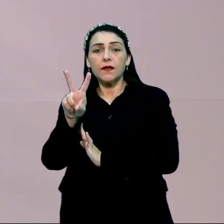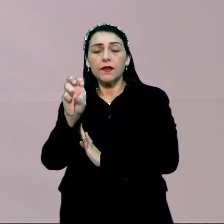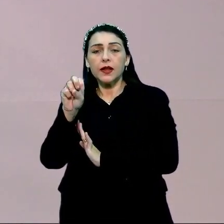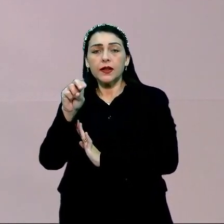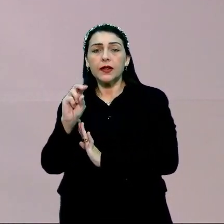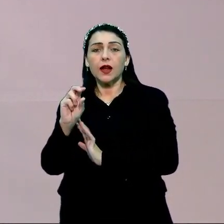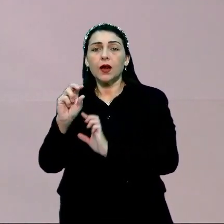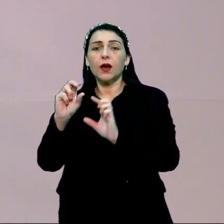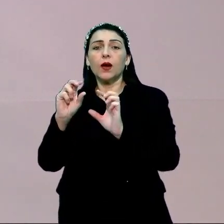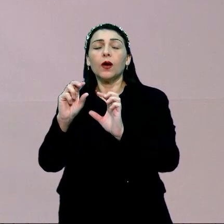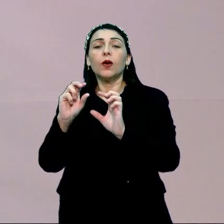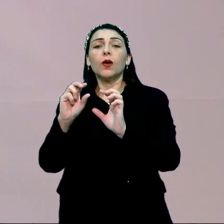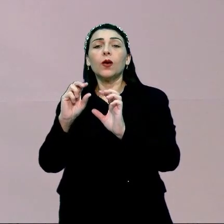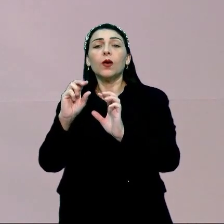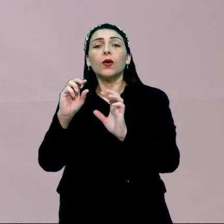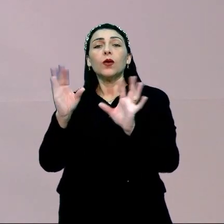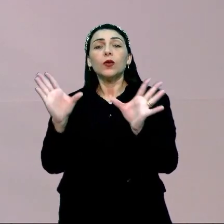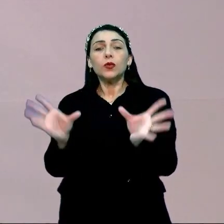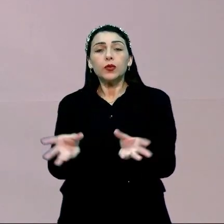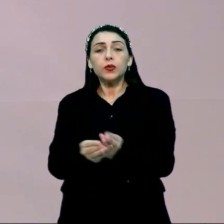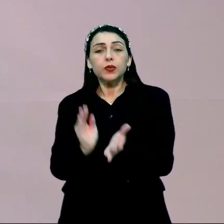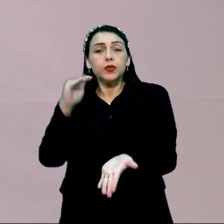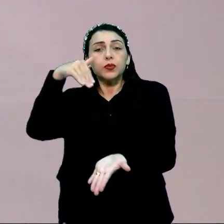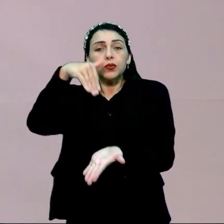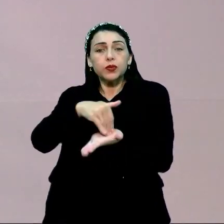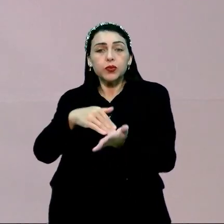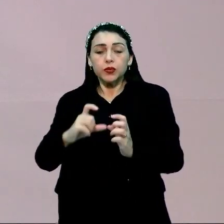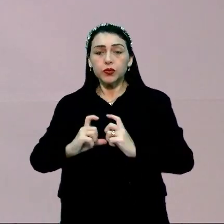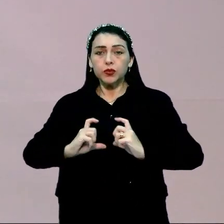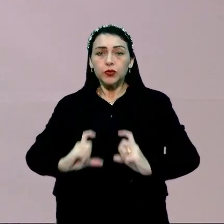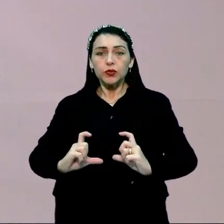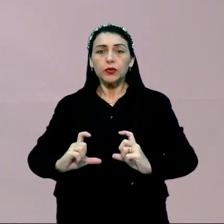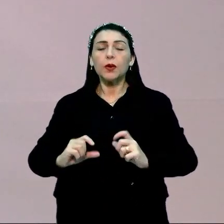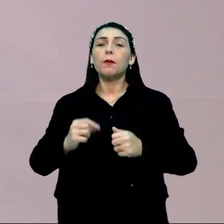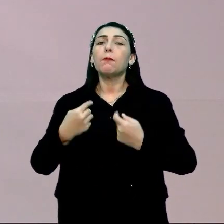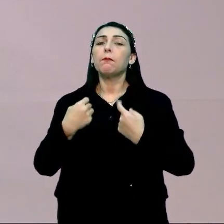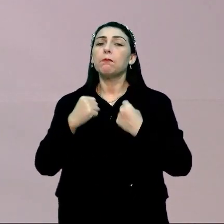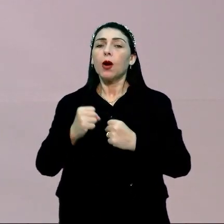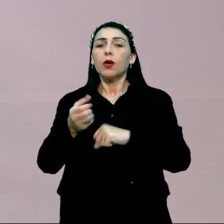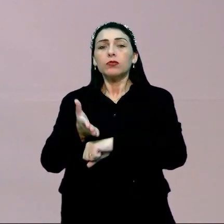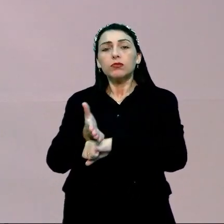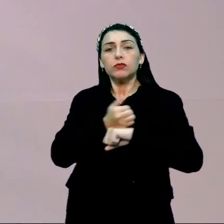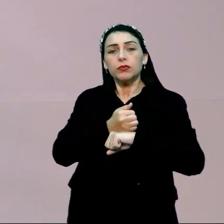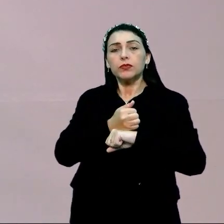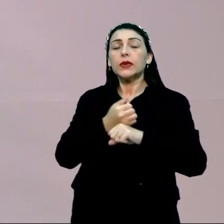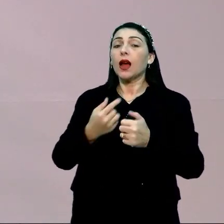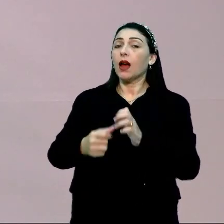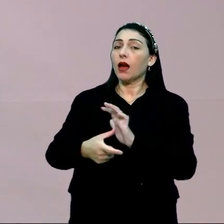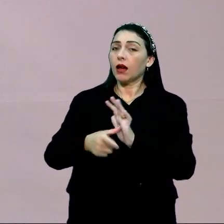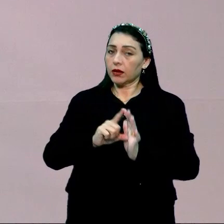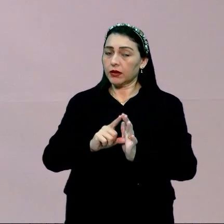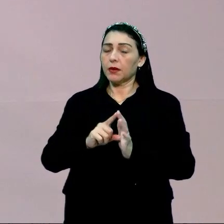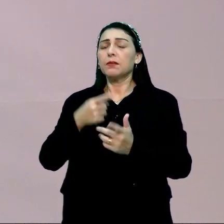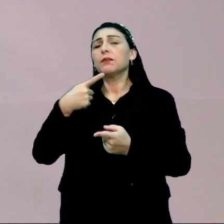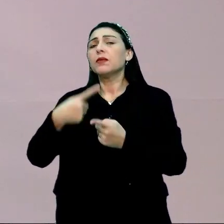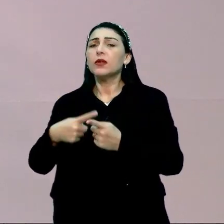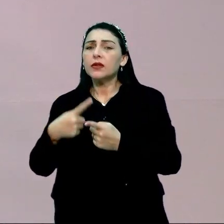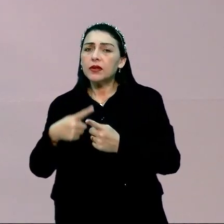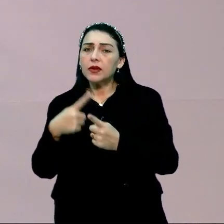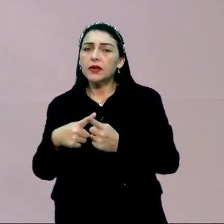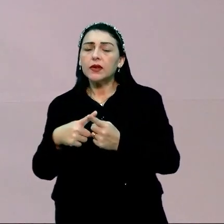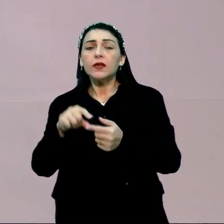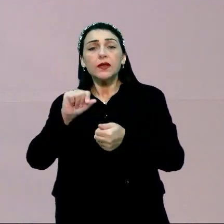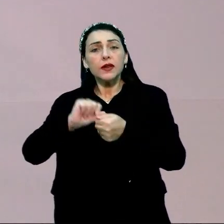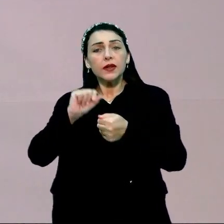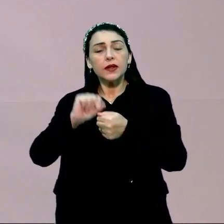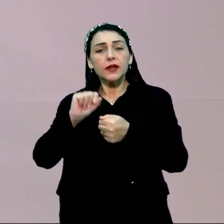último parágrafo. Porém, eu posso antecipar essa proposta de intervenção lá na minha introdução. Por quê? Eu vou fazer